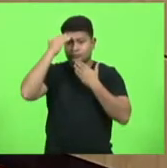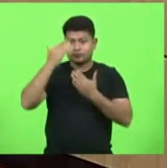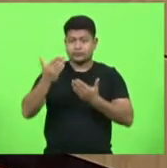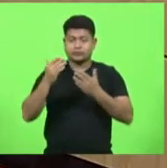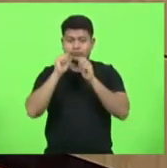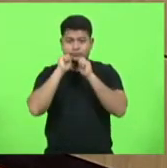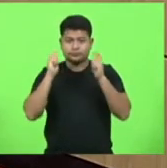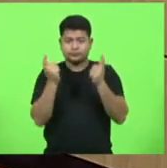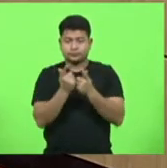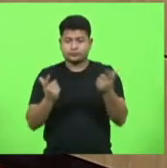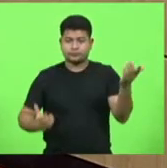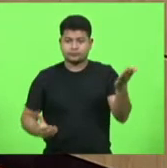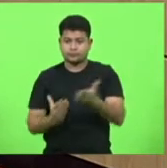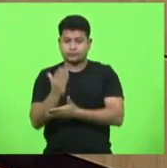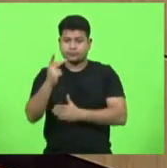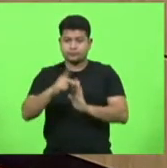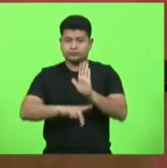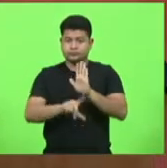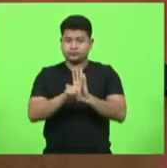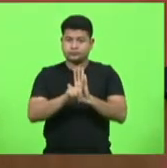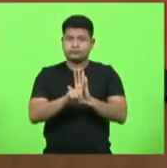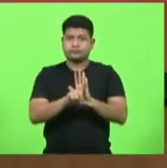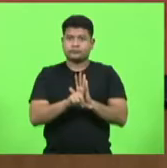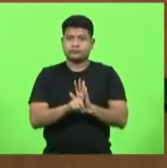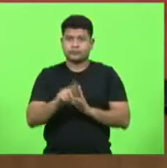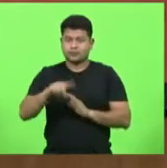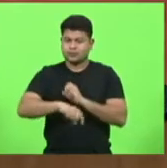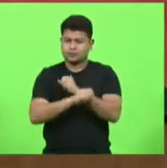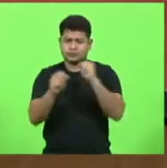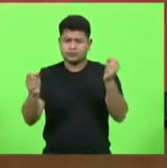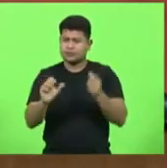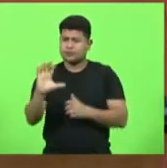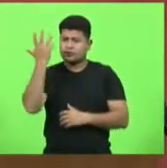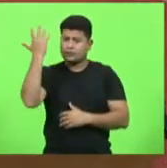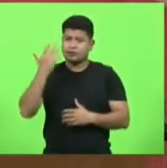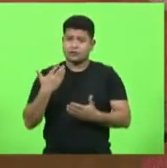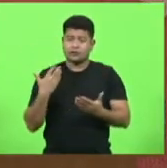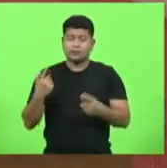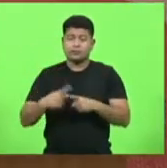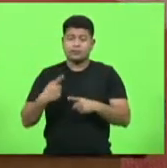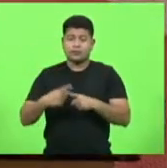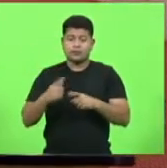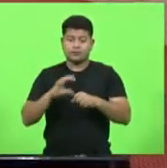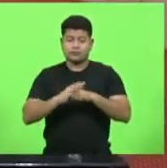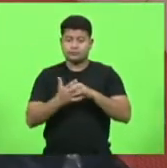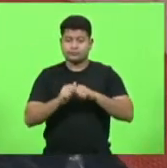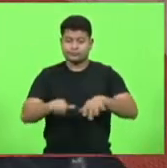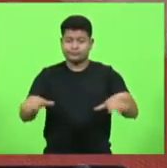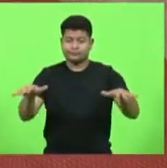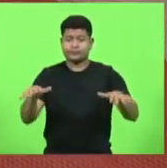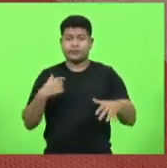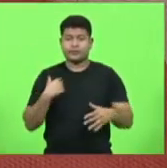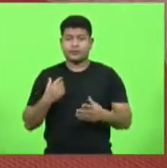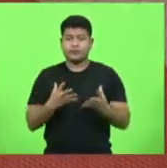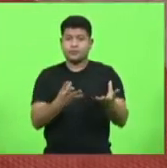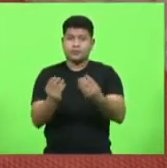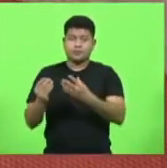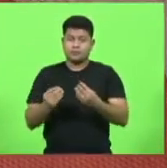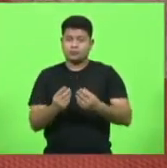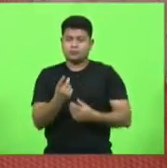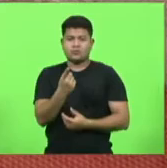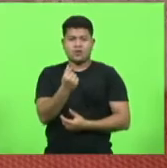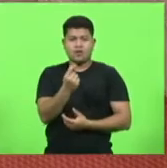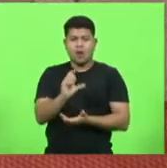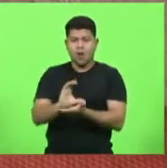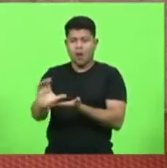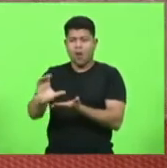pela aprovação desse projeto, mas é um absurdo o que está acontecendo a partir da pandemia, depósitos sendo feitos nas contas